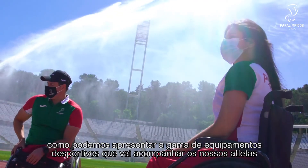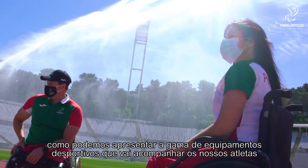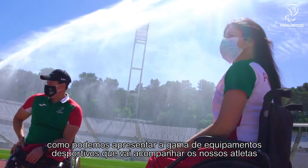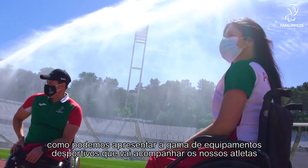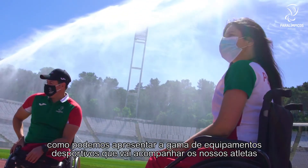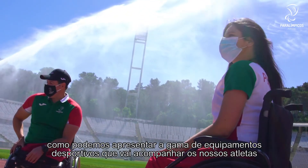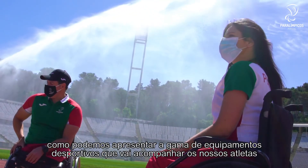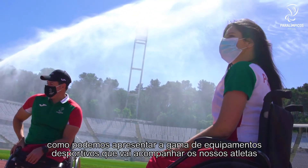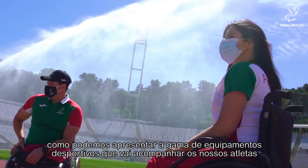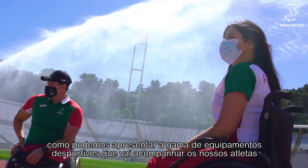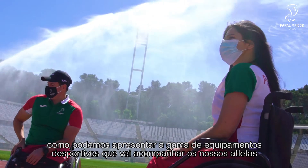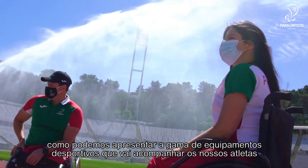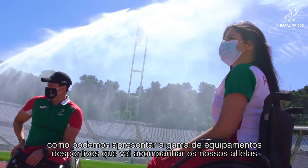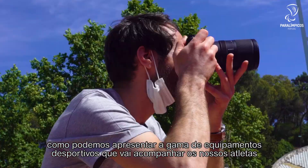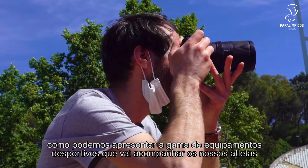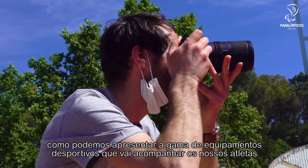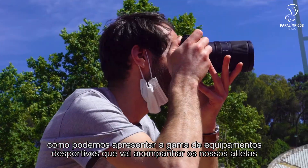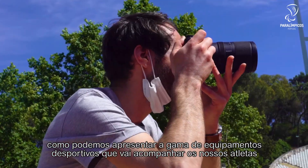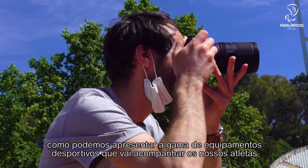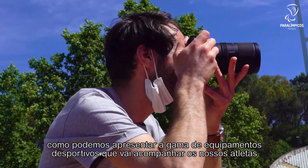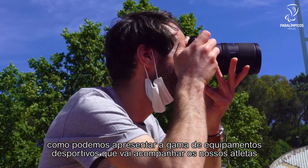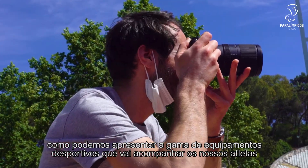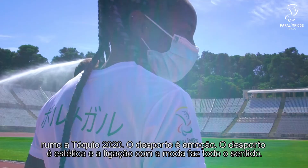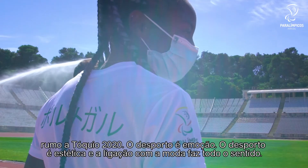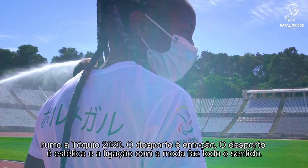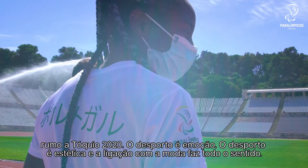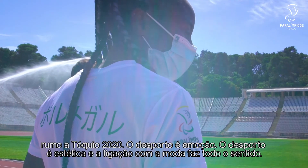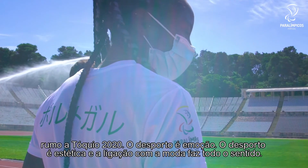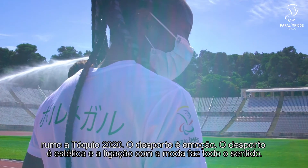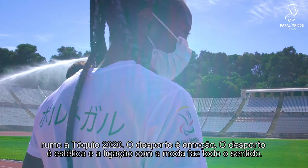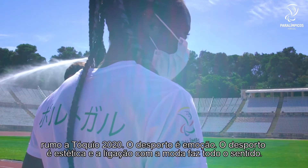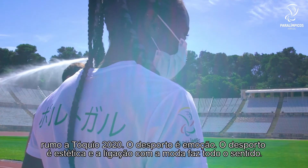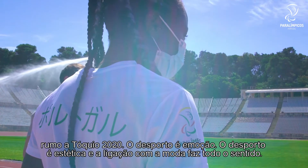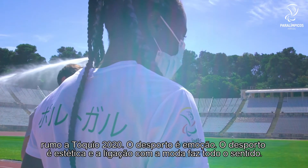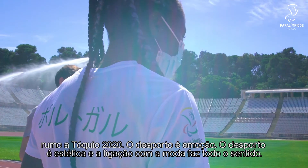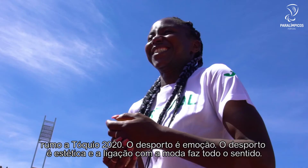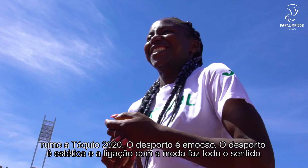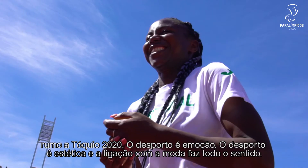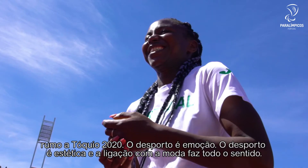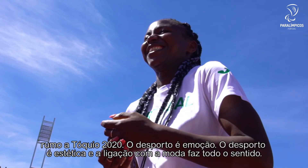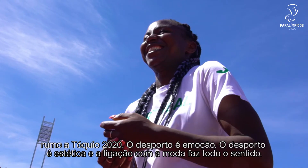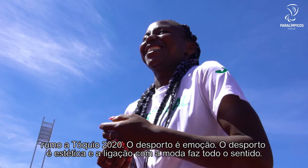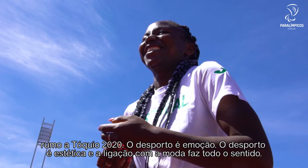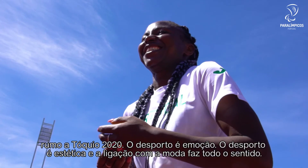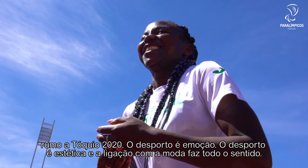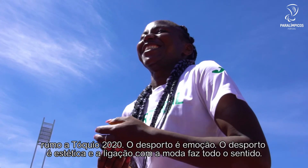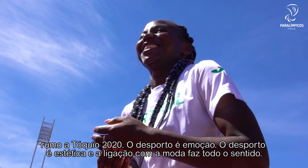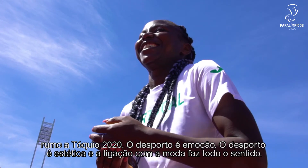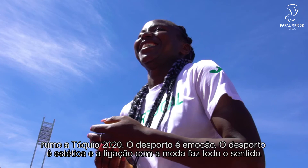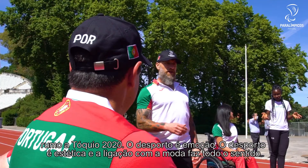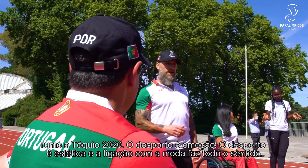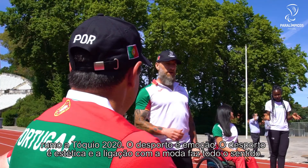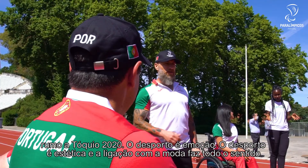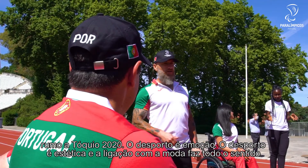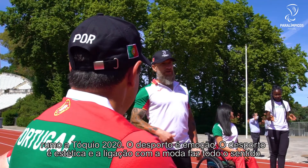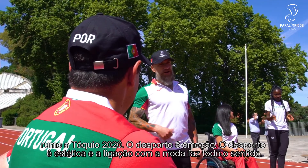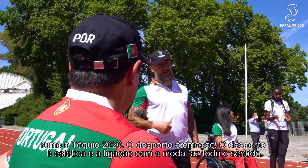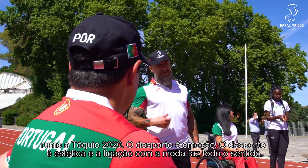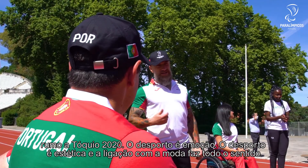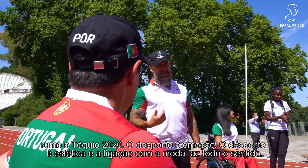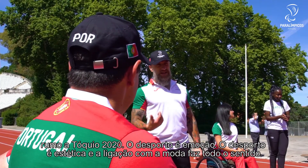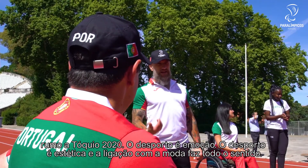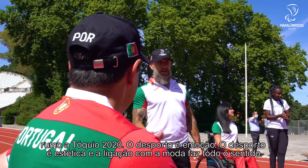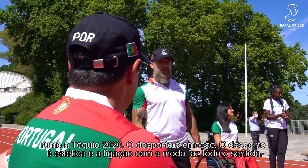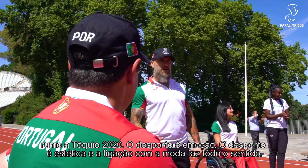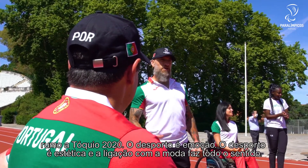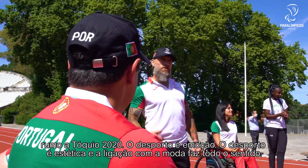de equipamentos desportivos que vai acompanhar os nossos atletas rumo a Tóquio 2020. O desporto é emoção, o desporto é